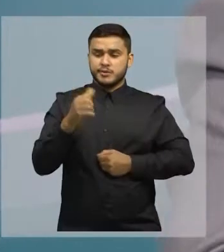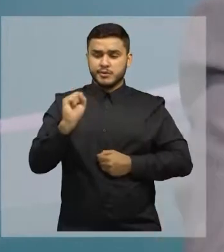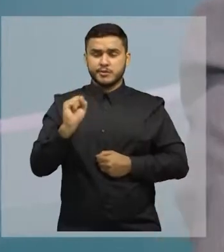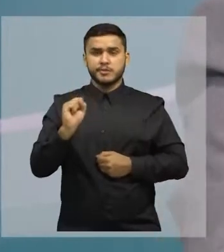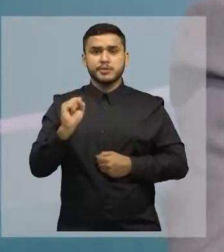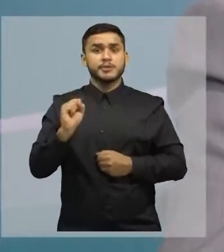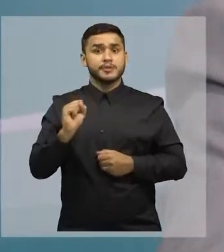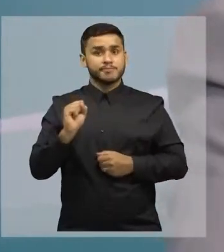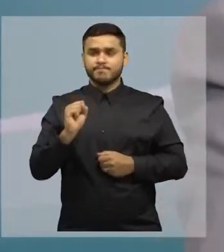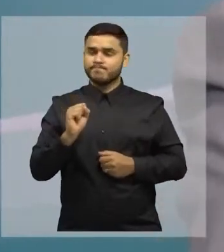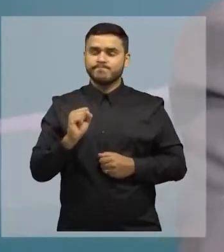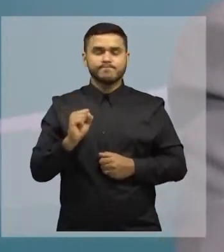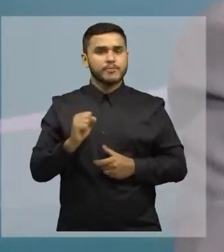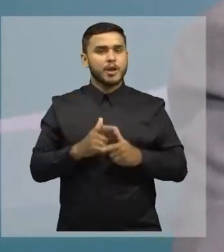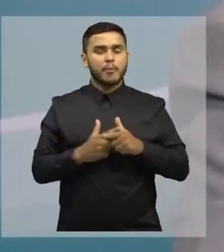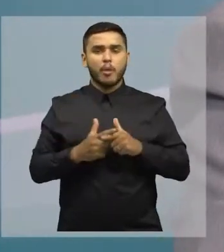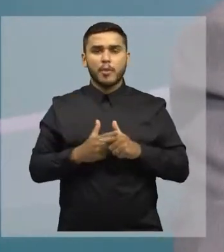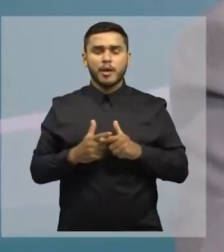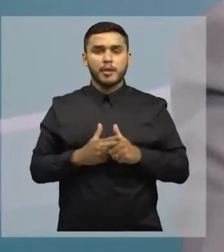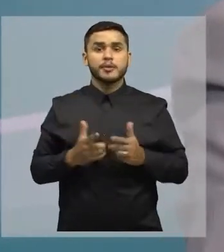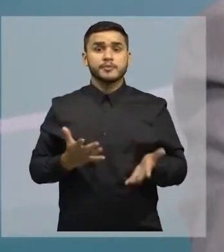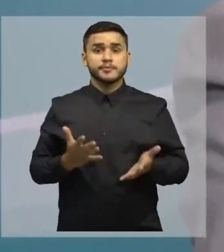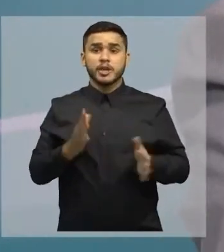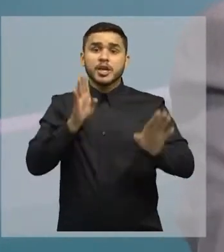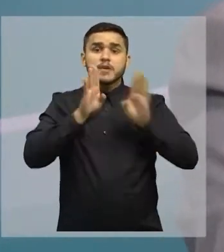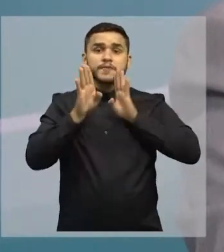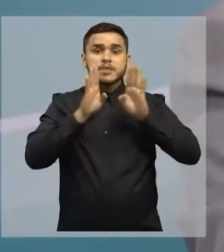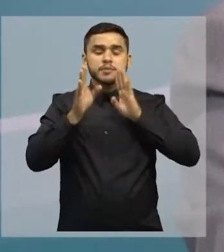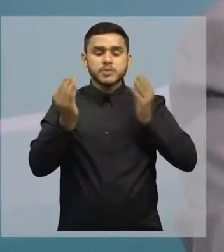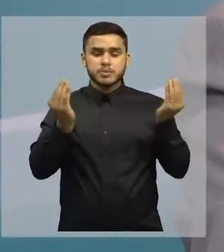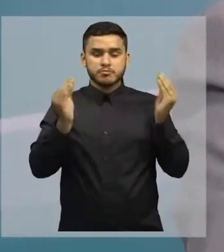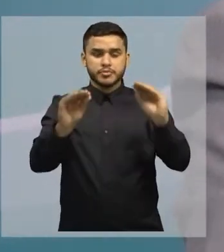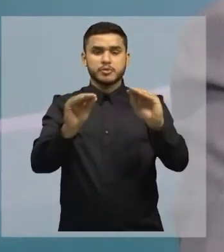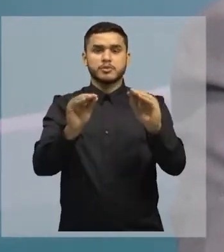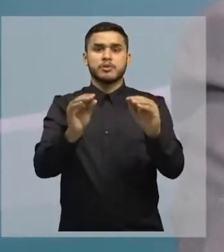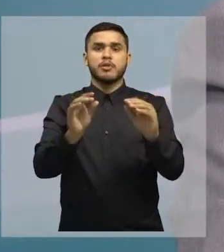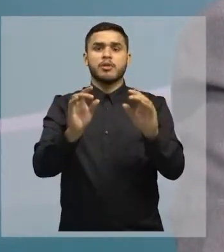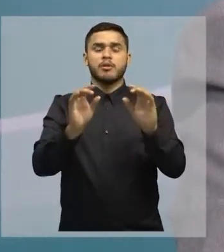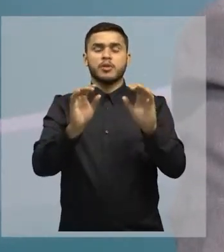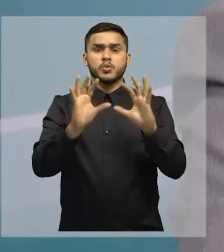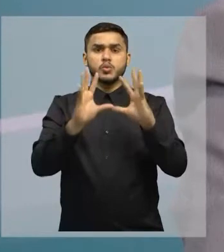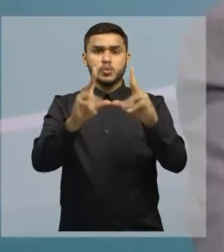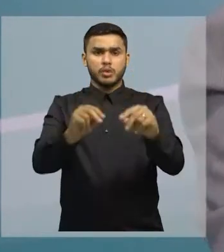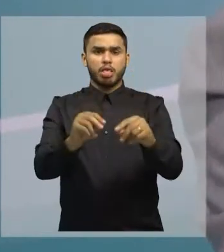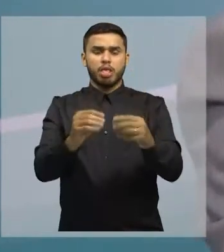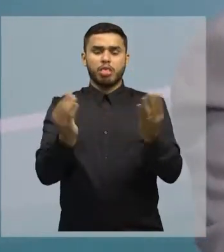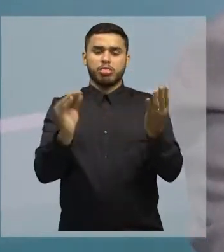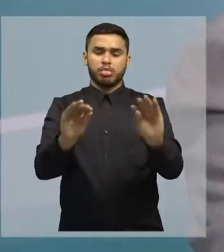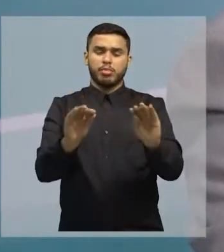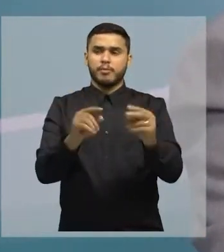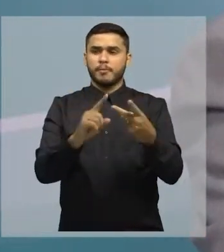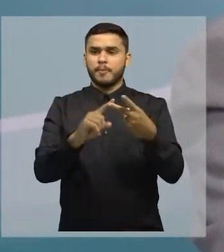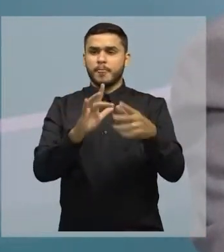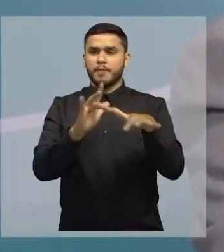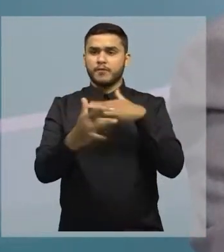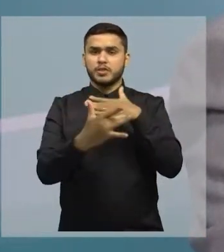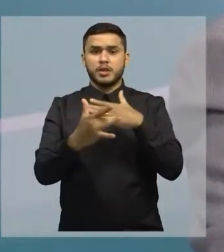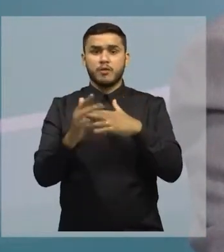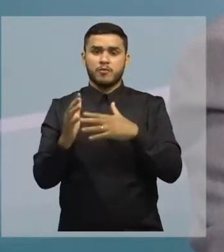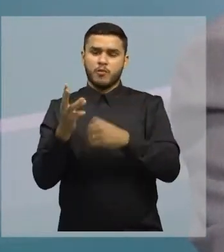WhatsApp, não tinha nenhuma agenda nesse WhatsApp, então acredito que vai haver isso nessa questão. E a dúvida que eu